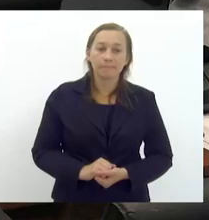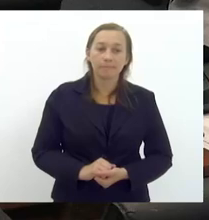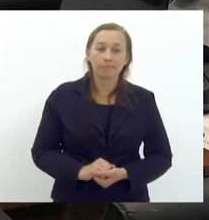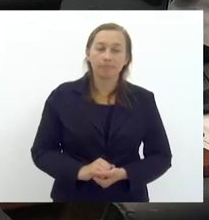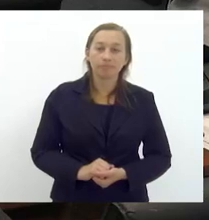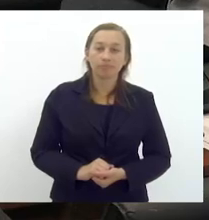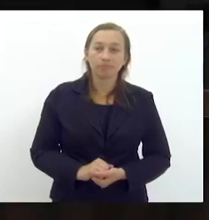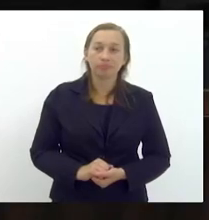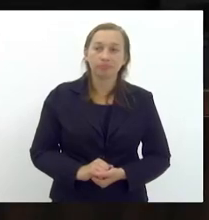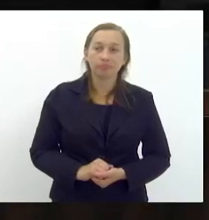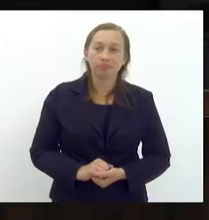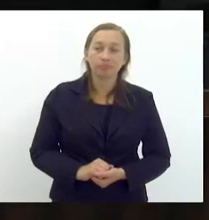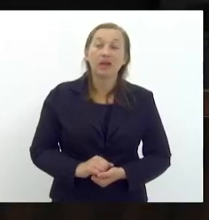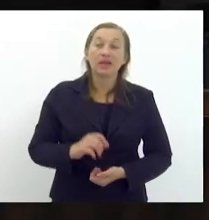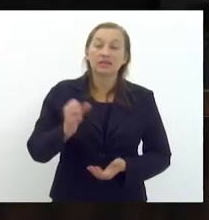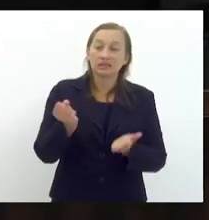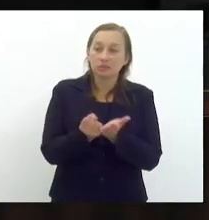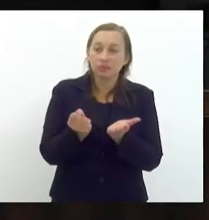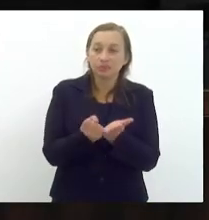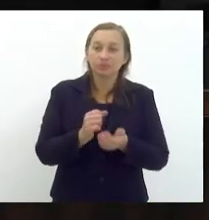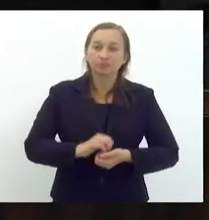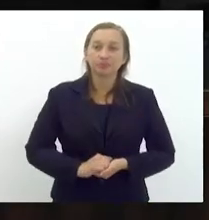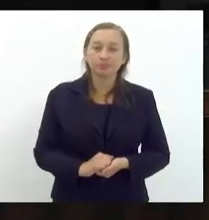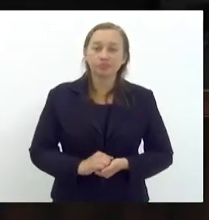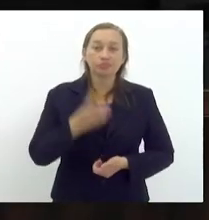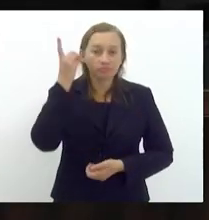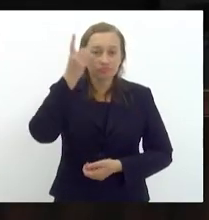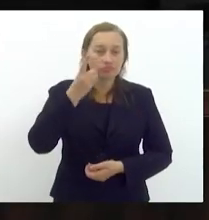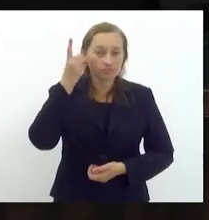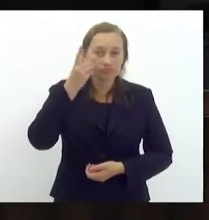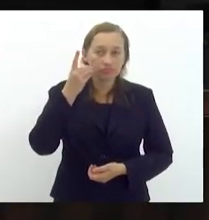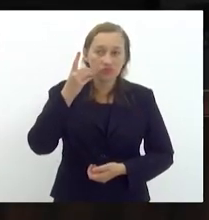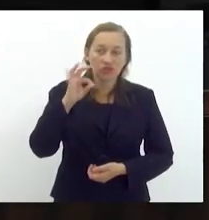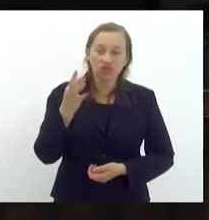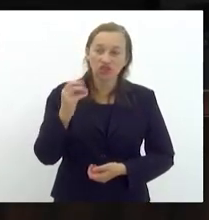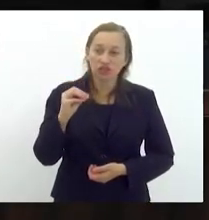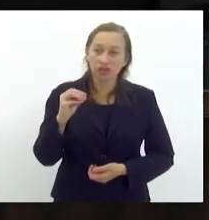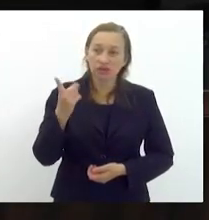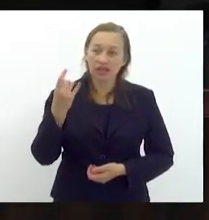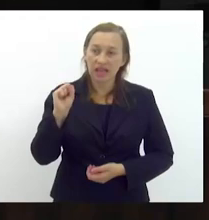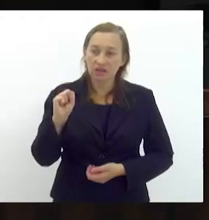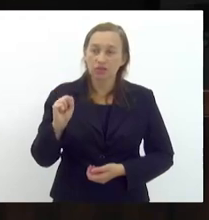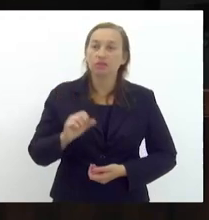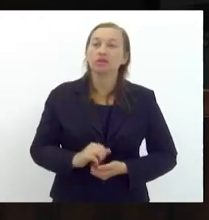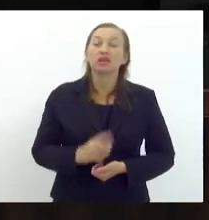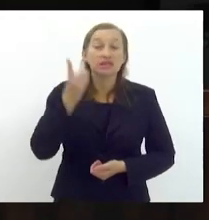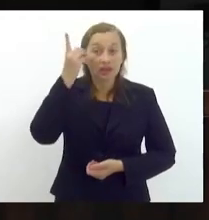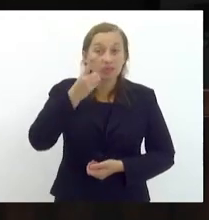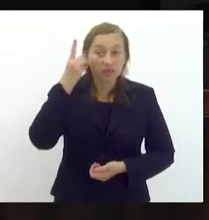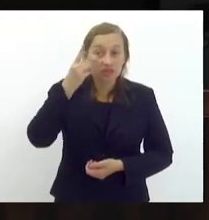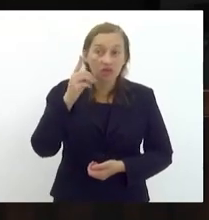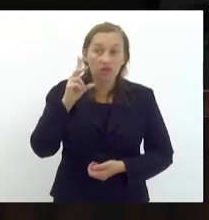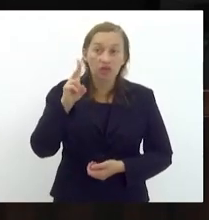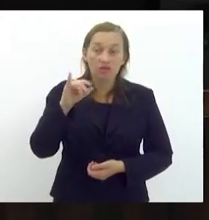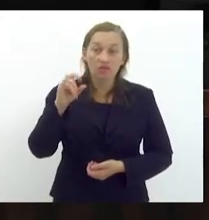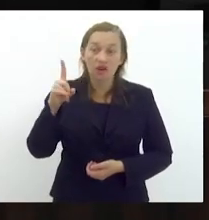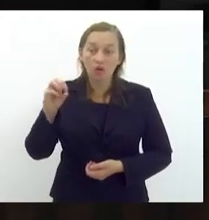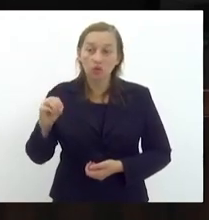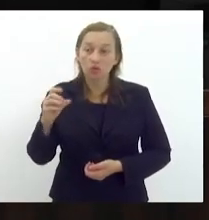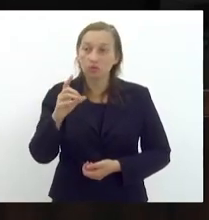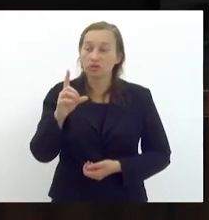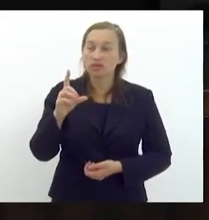Deputado Samuel Malafaia Deputado Tiago Gagliasso Deputado Valdo